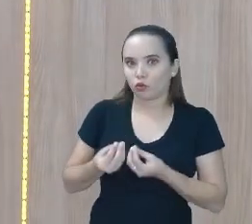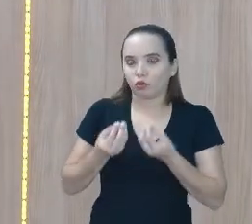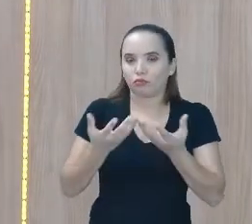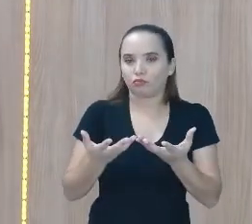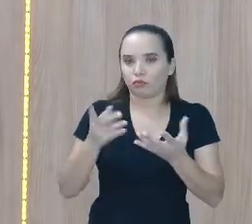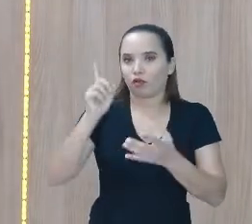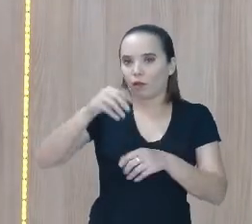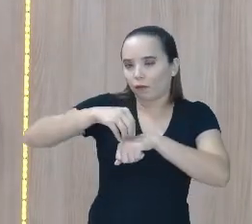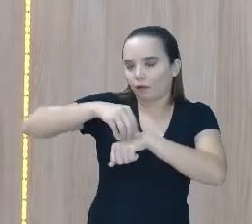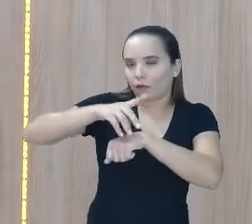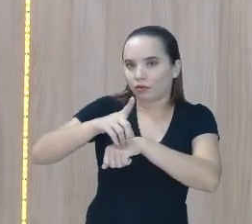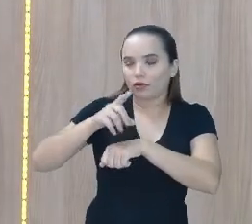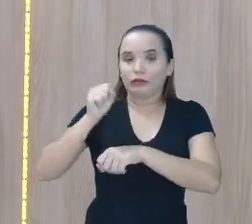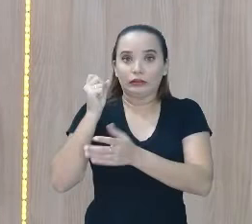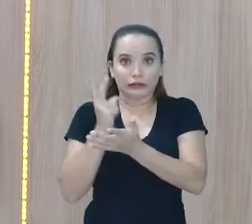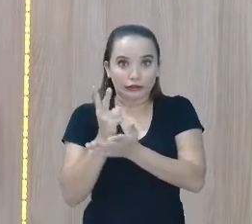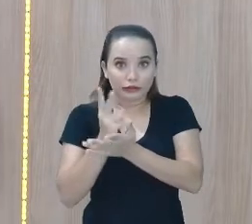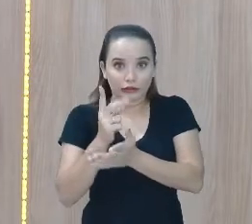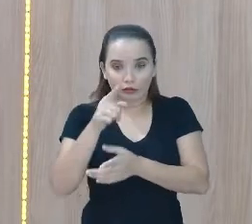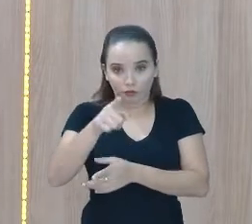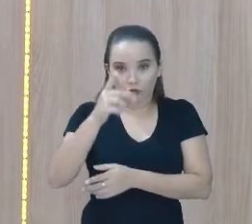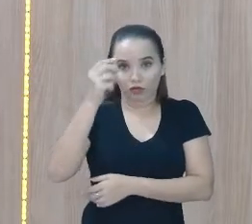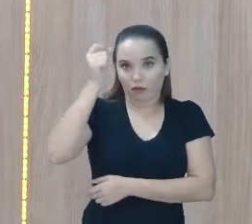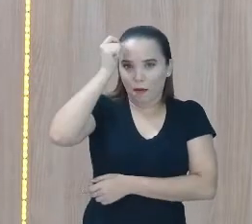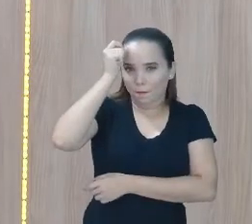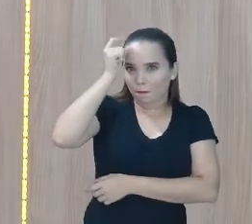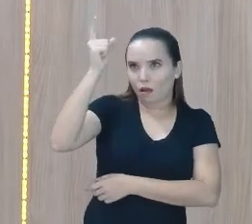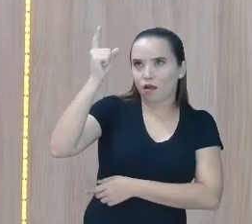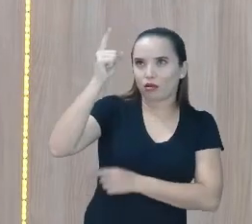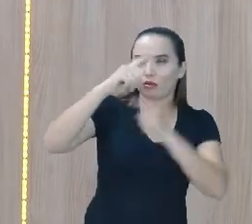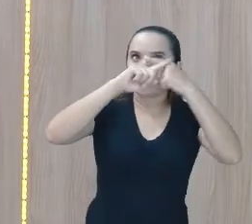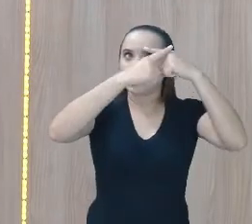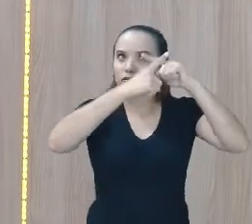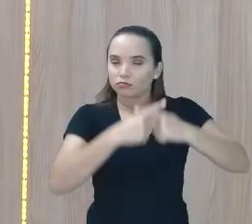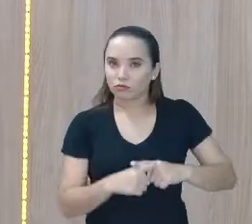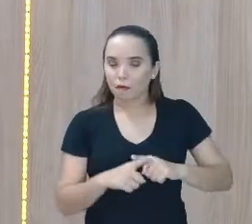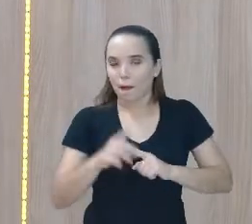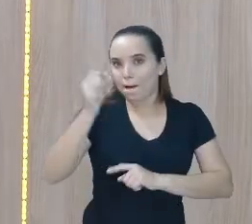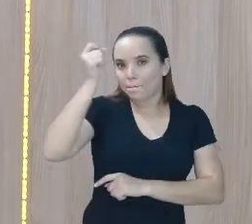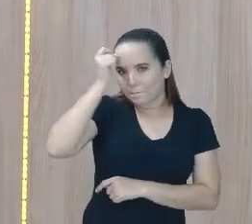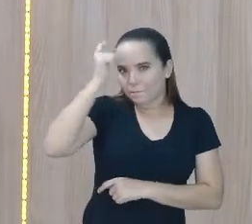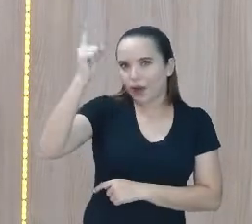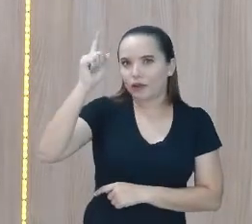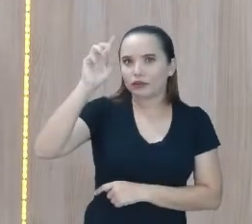pensar nos múltiplos de um número, pense na tabuada, tá? Escreva aí a